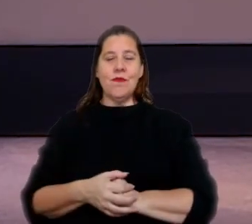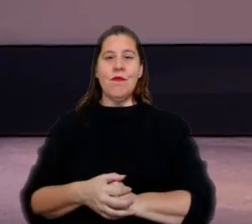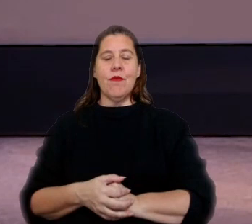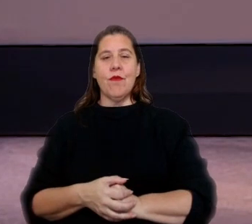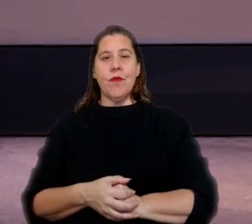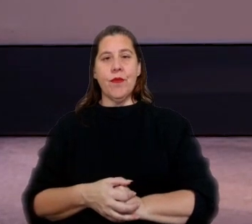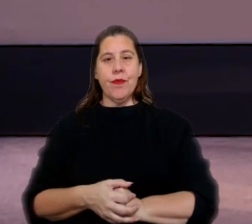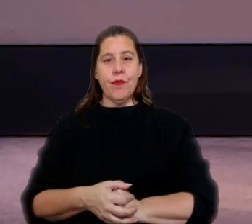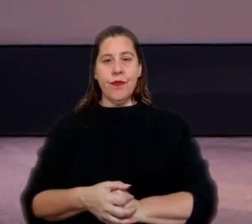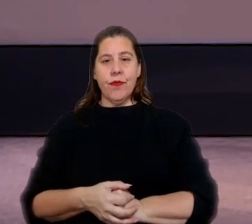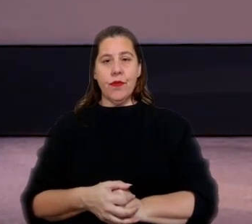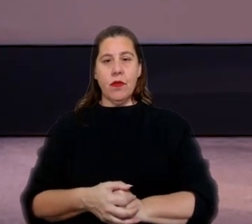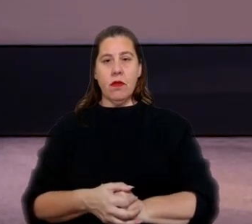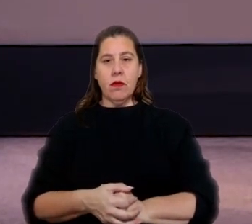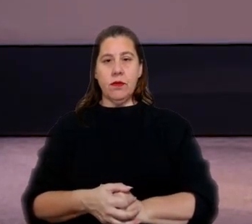Leonardo.